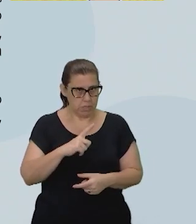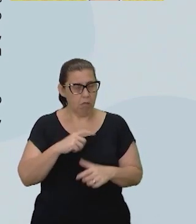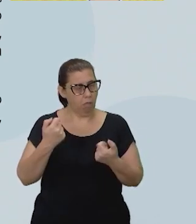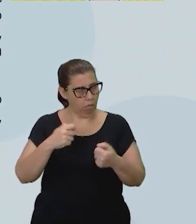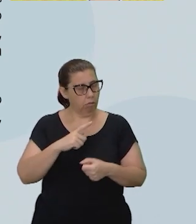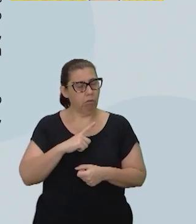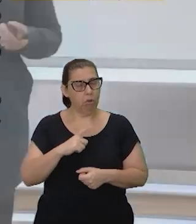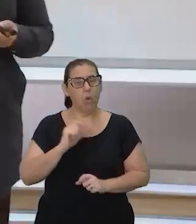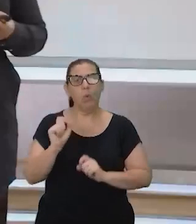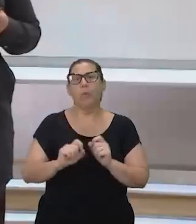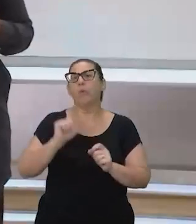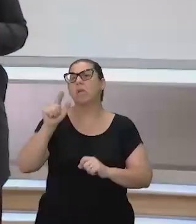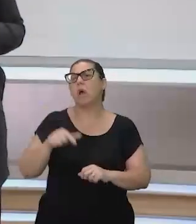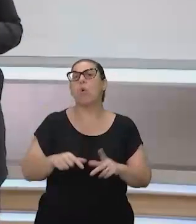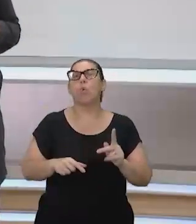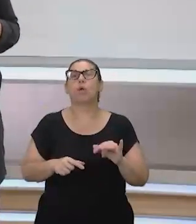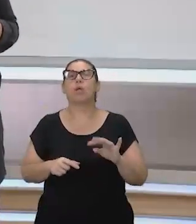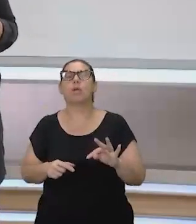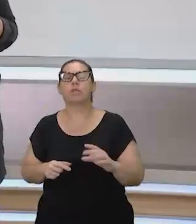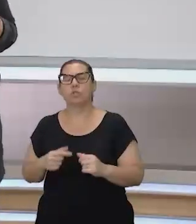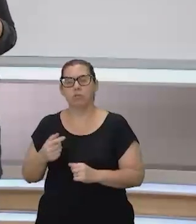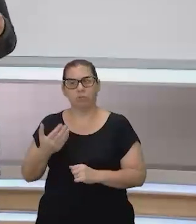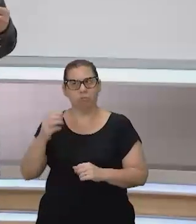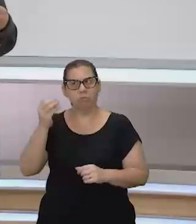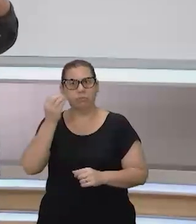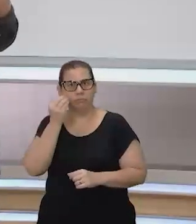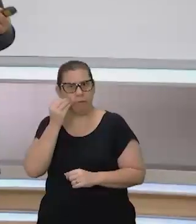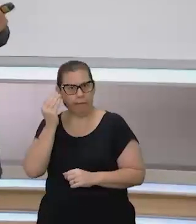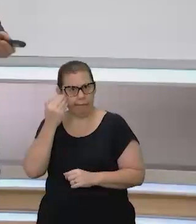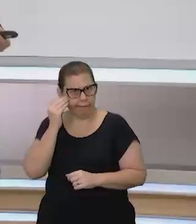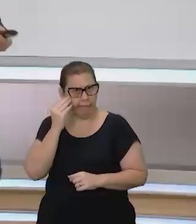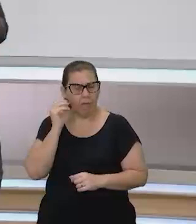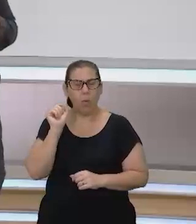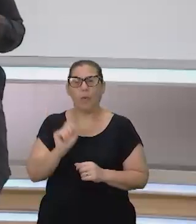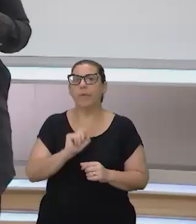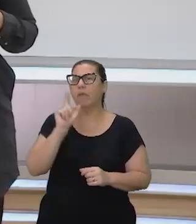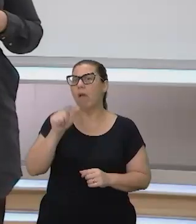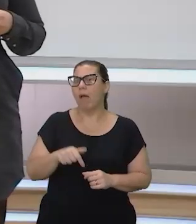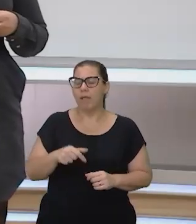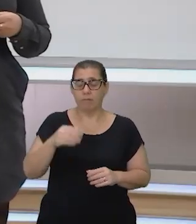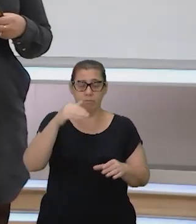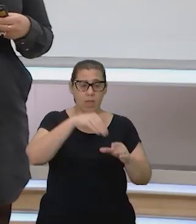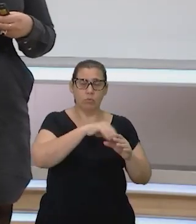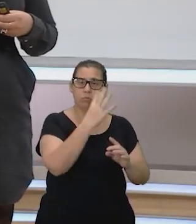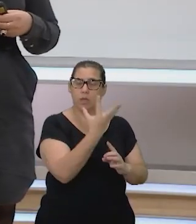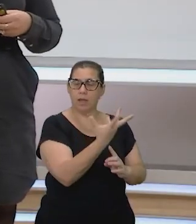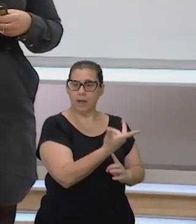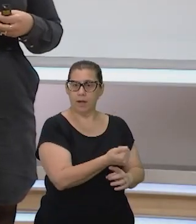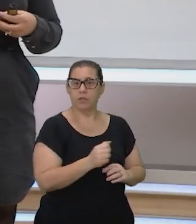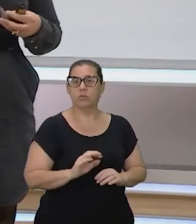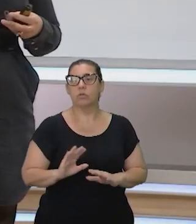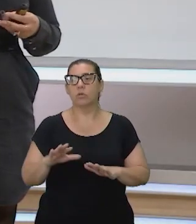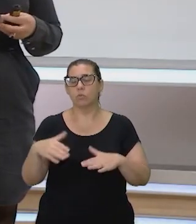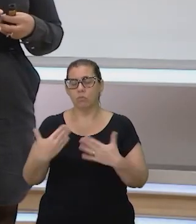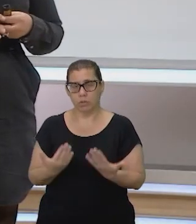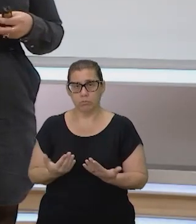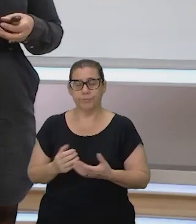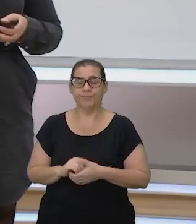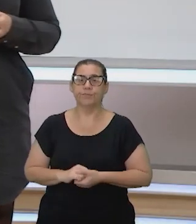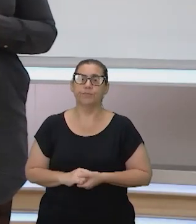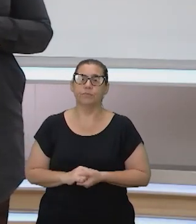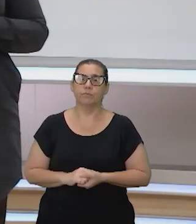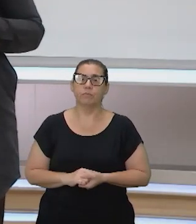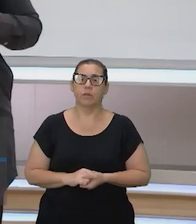seja, né? O que é o kit? Vamos tentar entender esse conceito de kit na arte, tá? Arte kit, gente, é quando você pega,